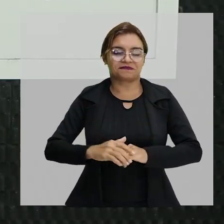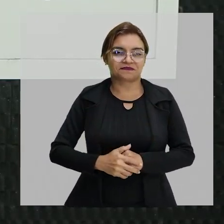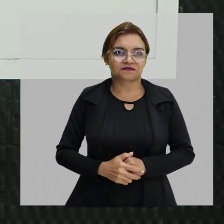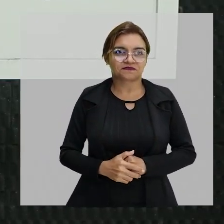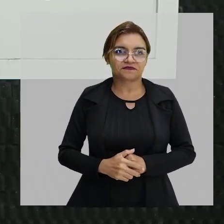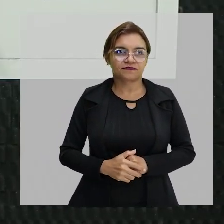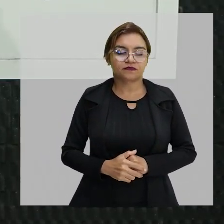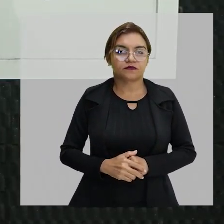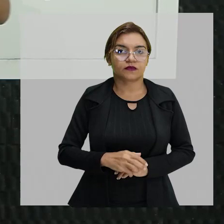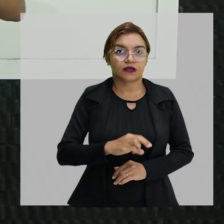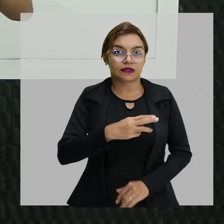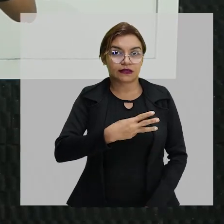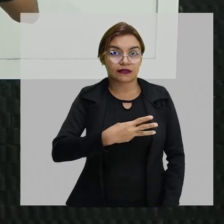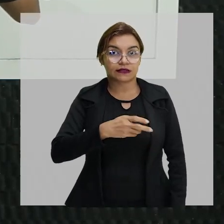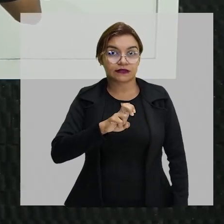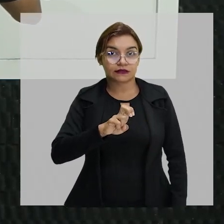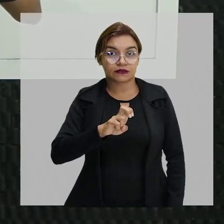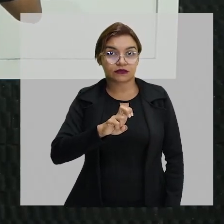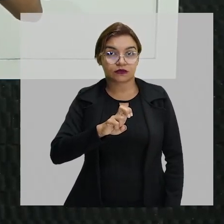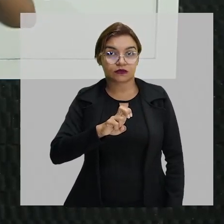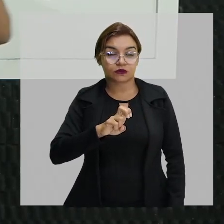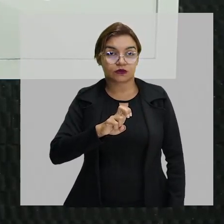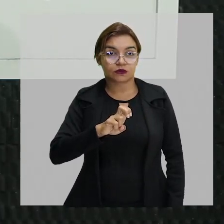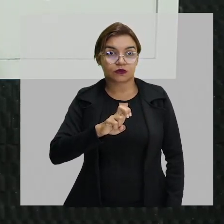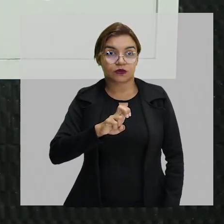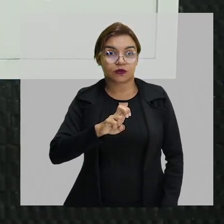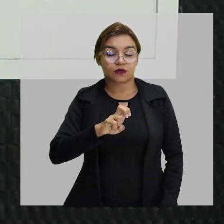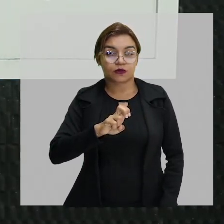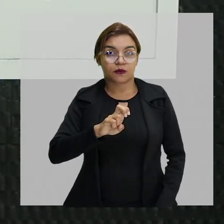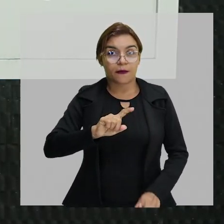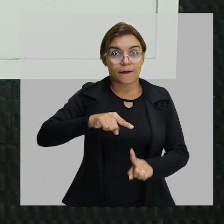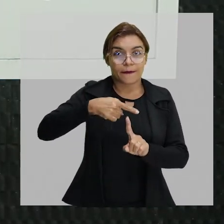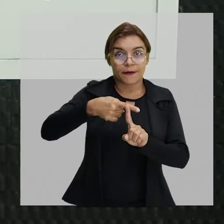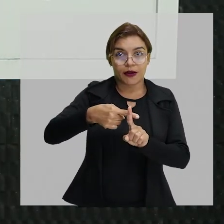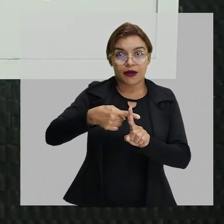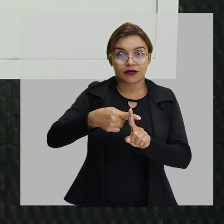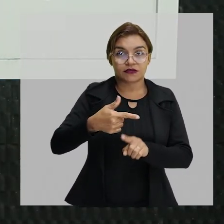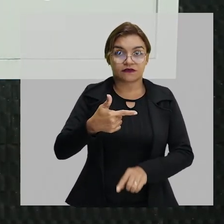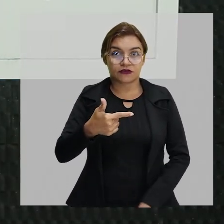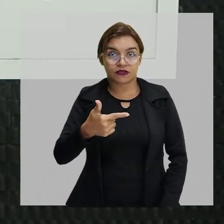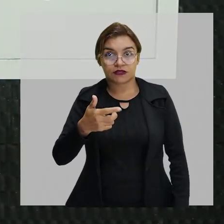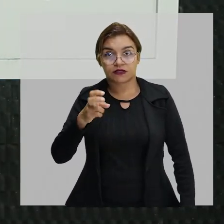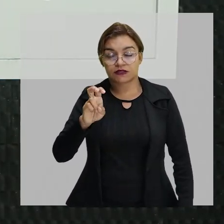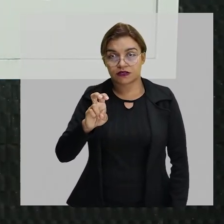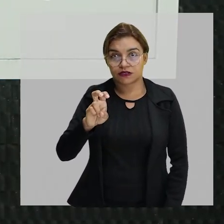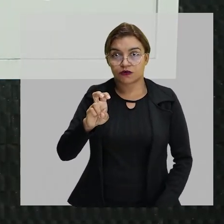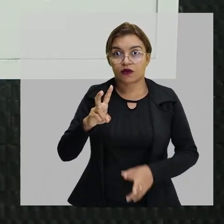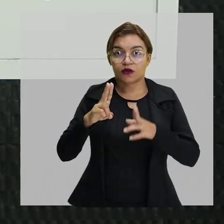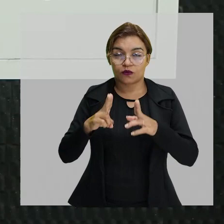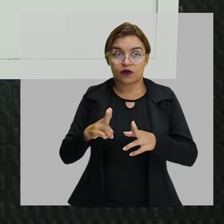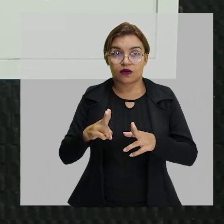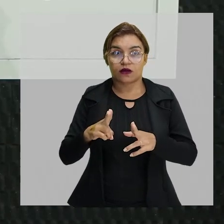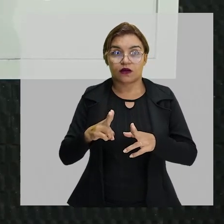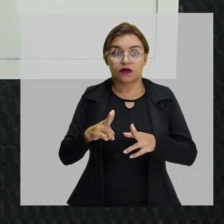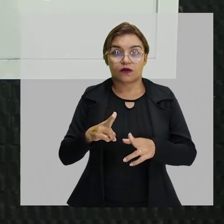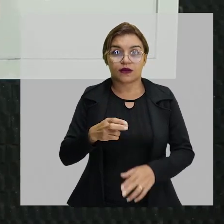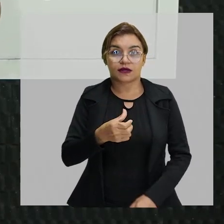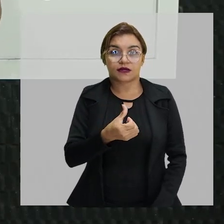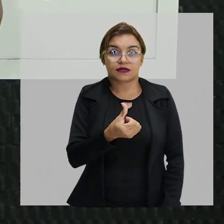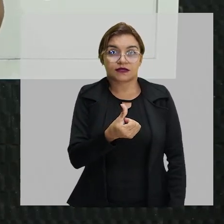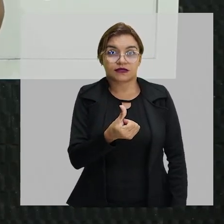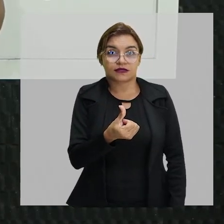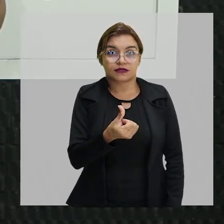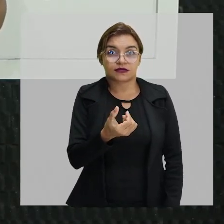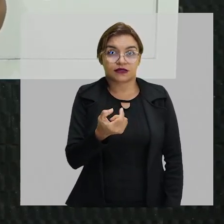só, 35 graus somado com 25 dá 60, nessa soma aqui